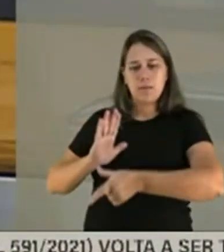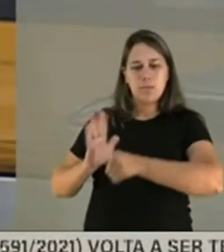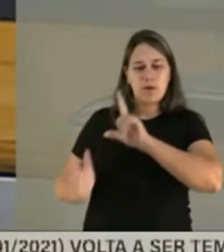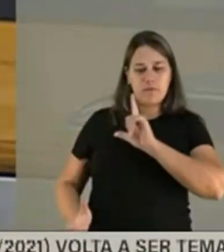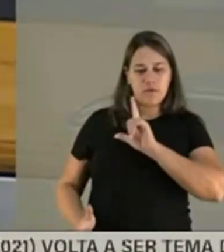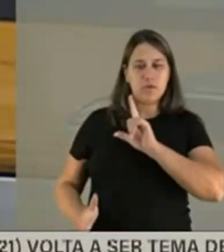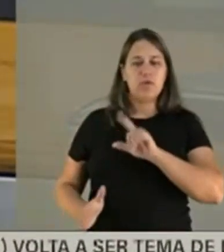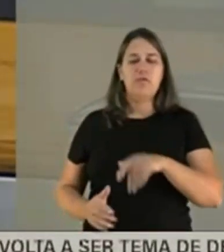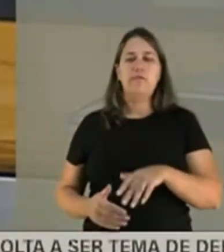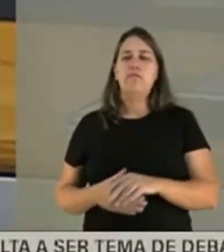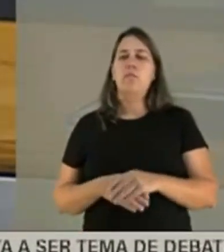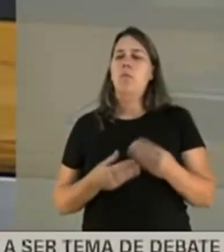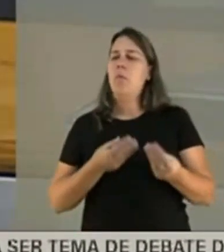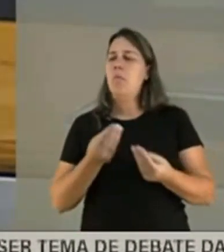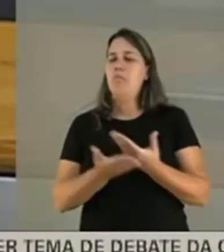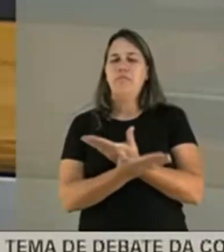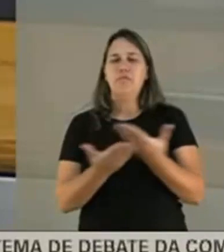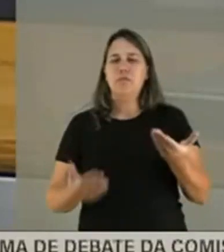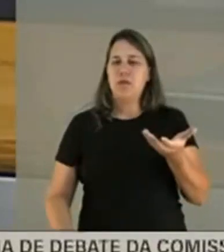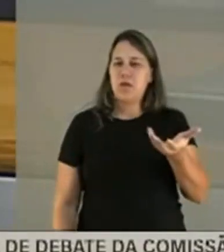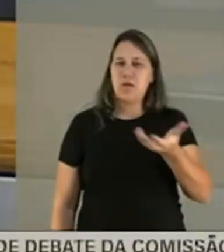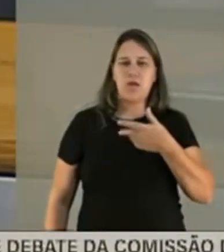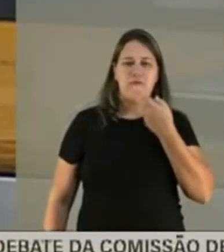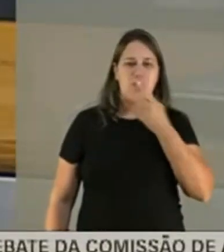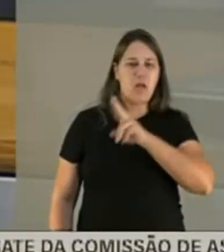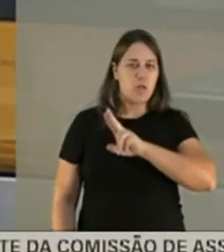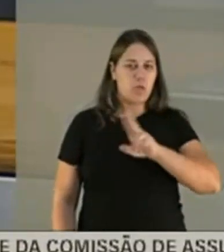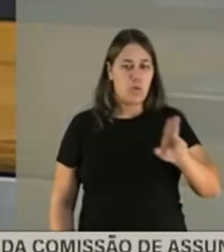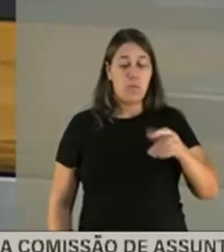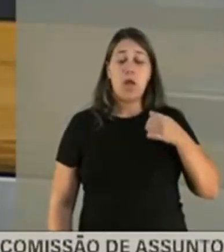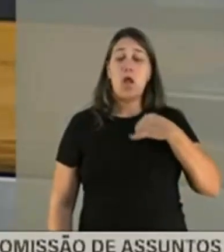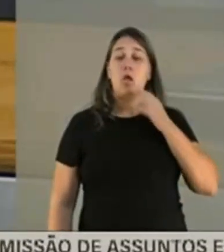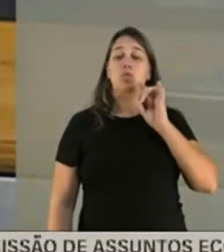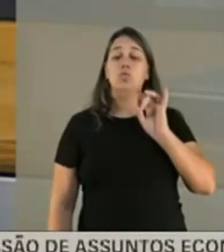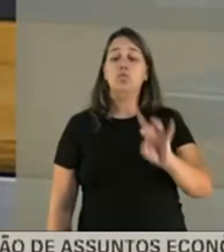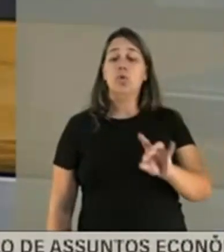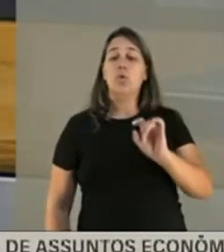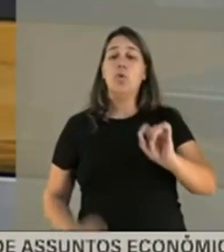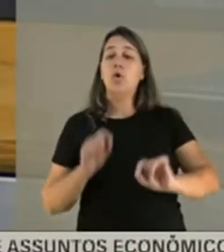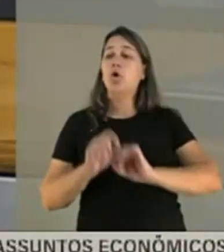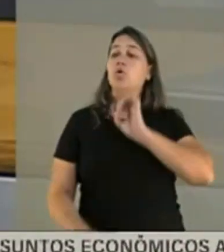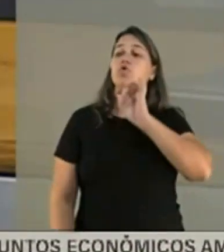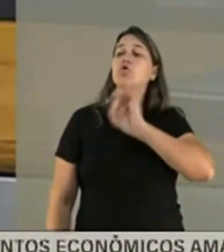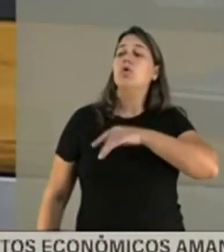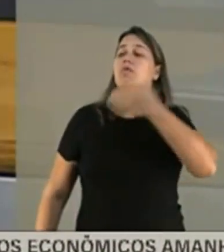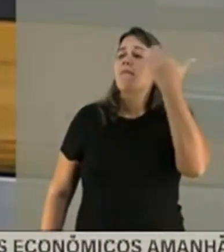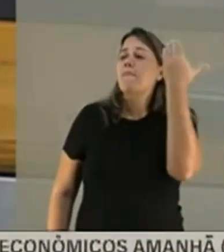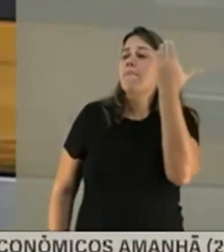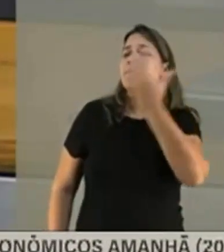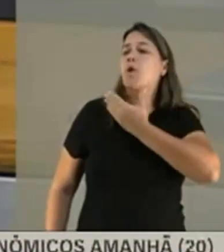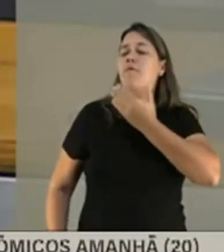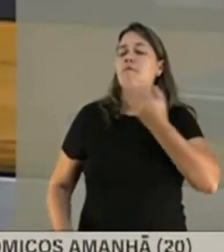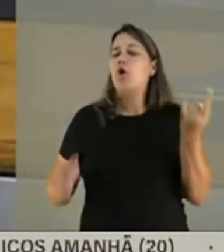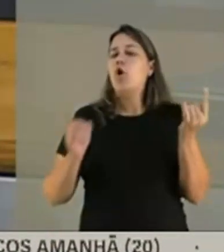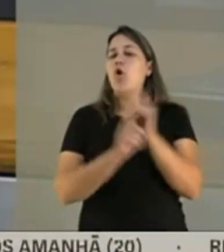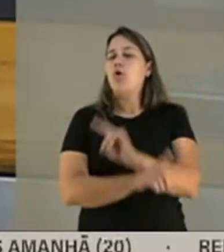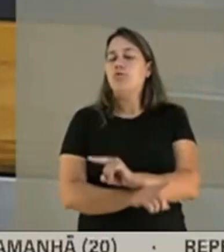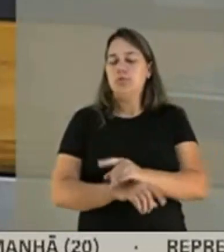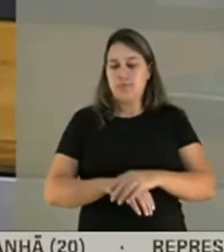precoce, imediato, como queiram chamar, para o tratamento da Covid. Eu só ou só existem evidências